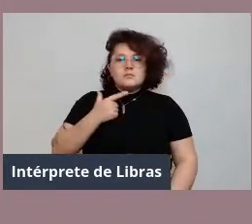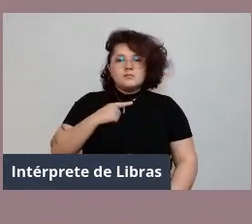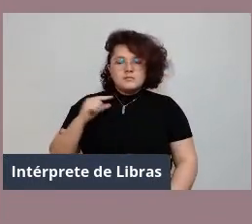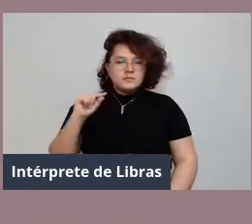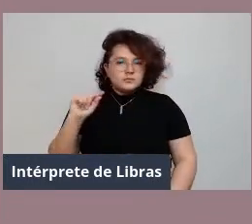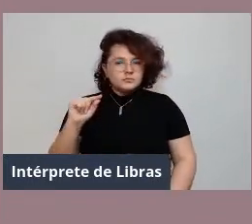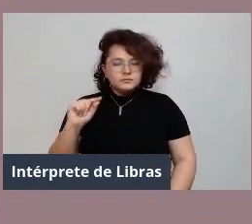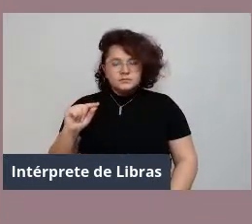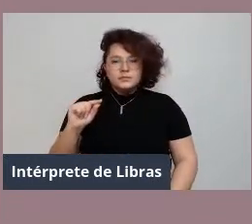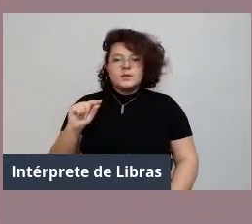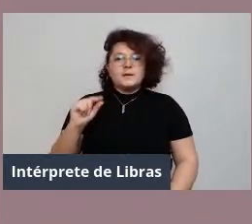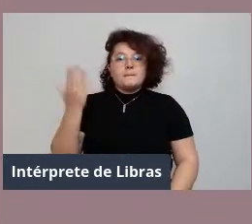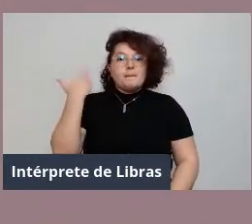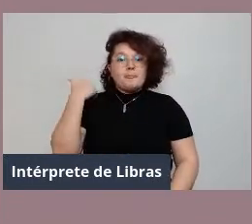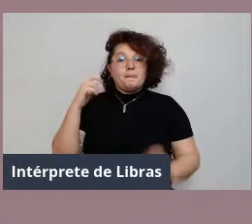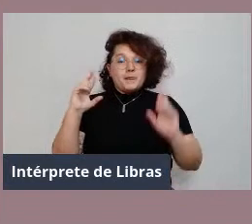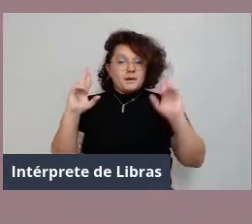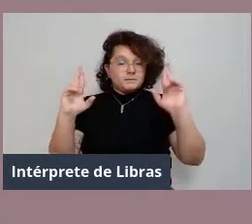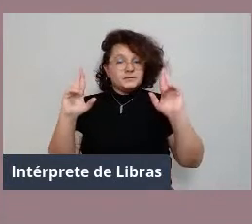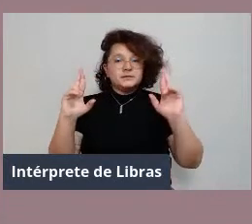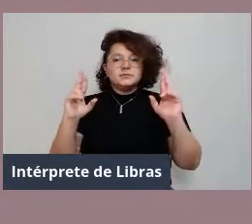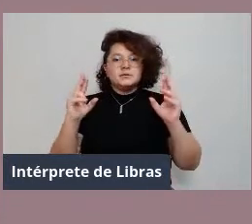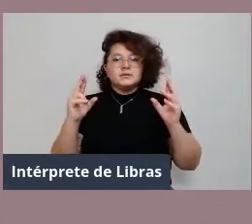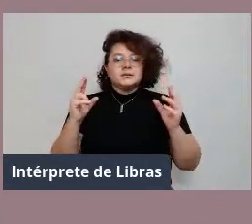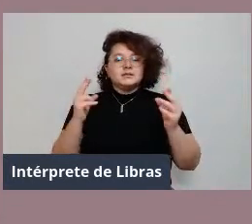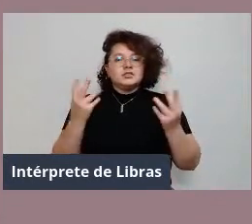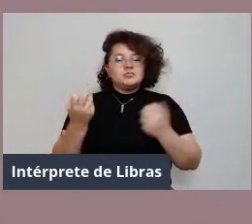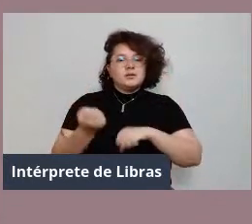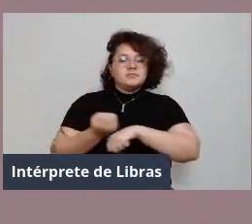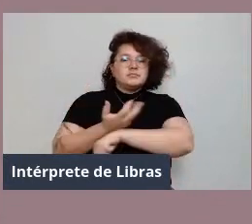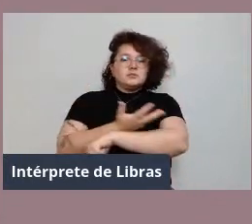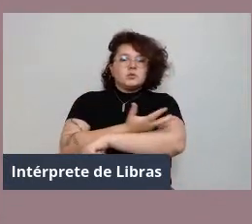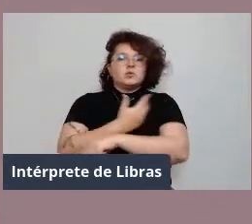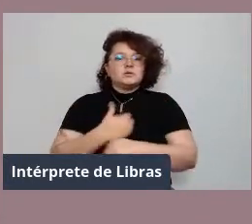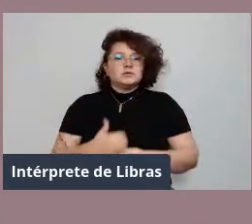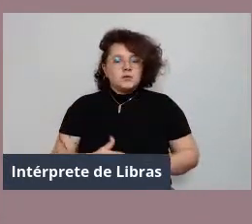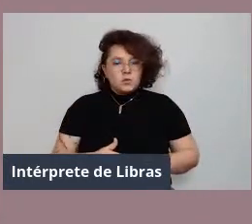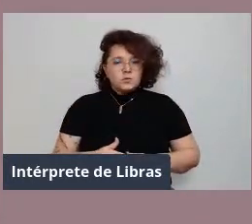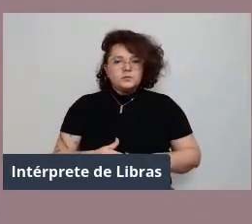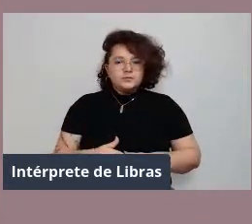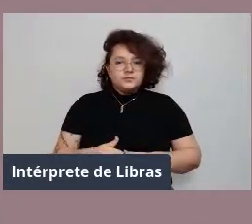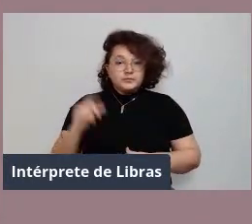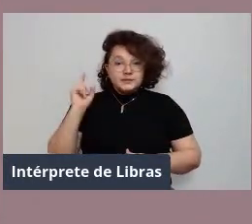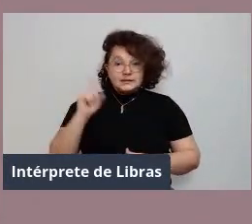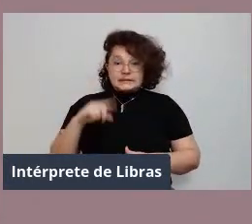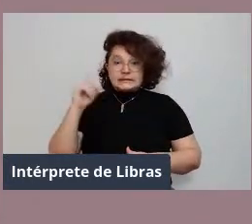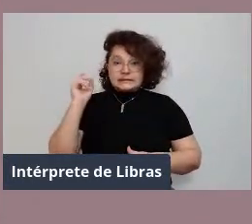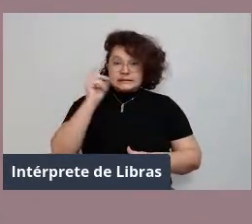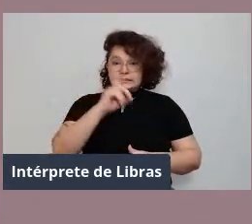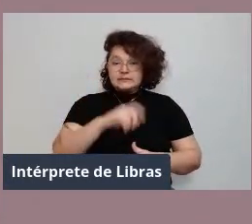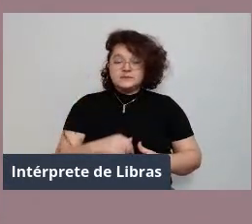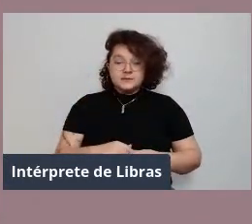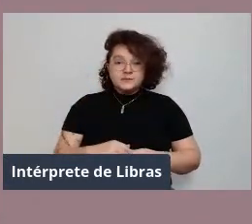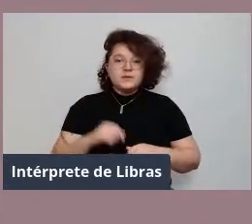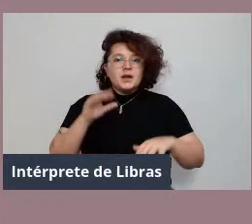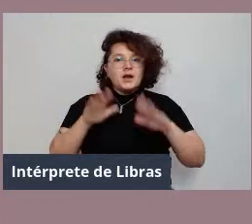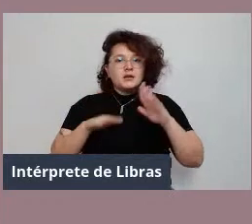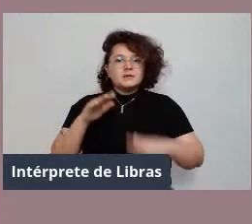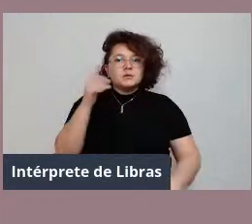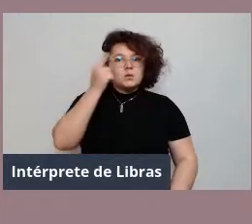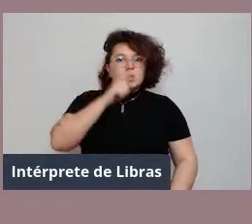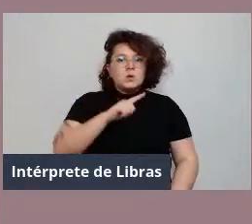uma expectativa de alguma emoção, né, alguma coisa que... E é difícil, às vezes, chegar nessa